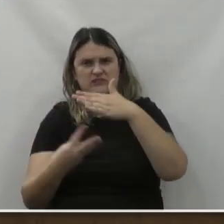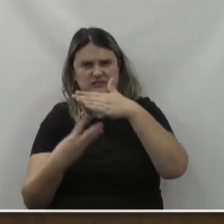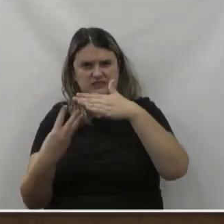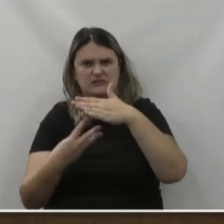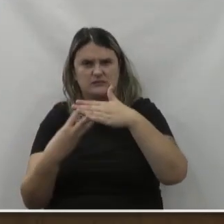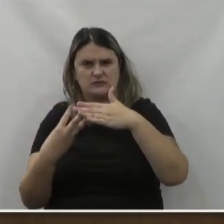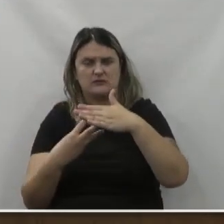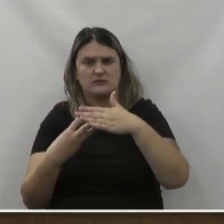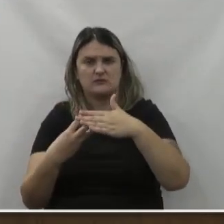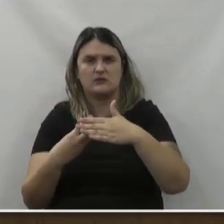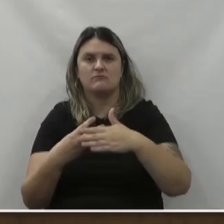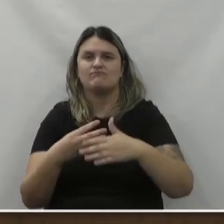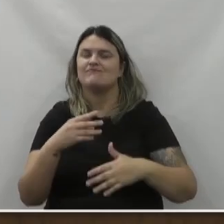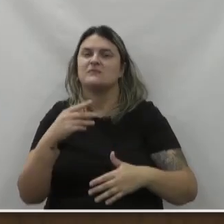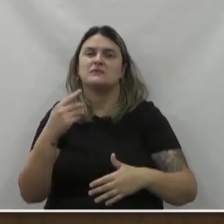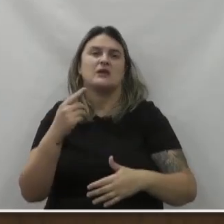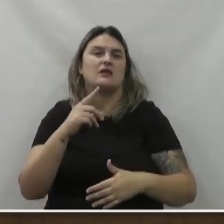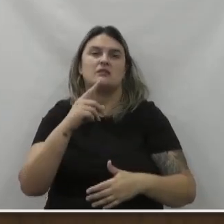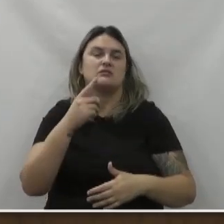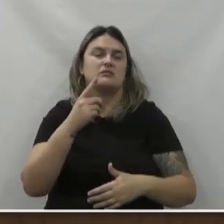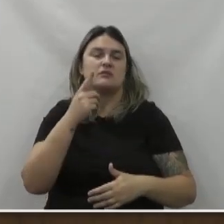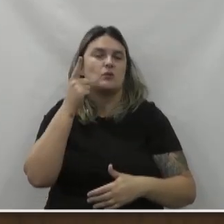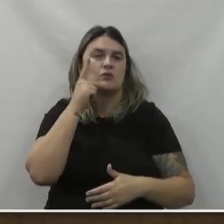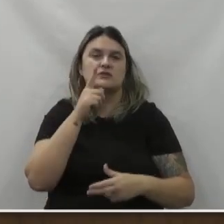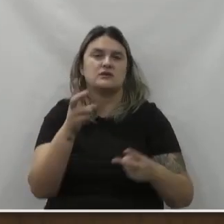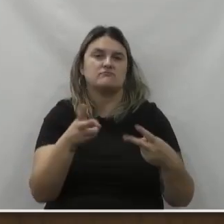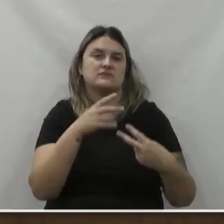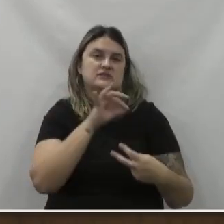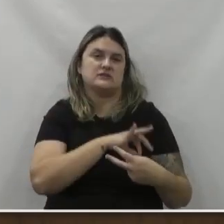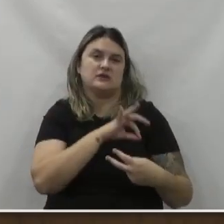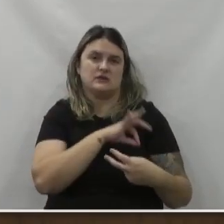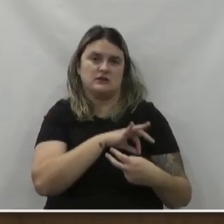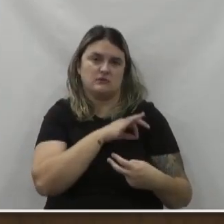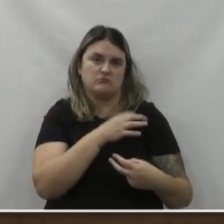recebendo a complementação salarial devida,